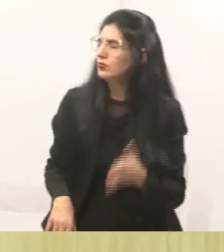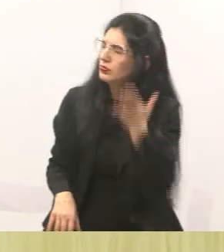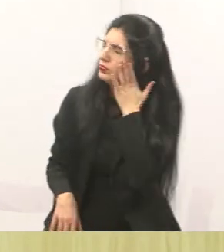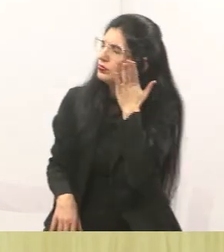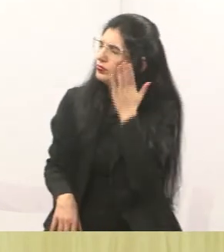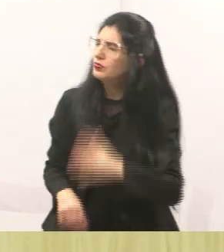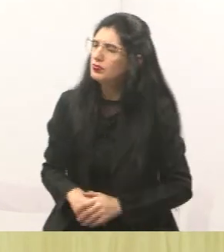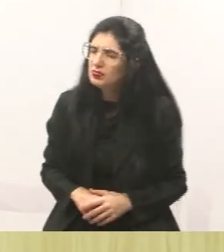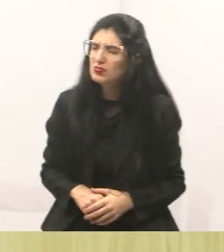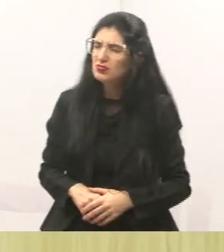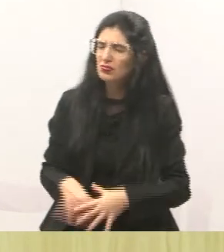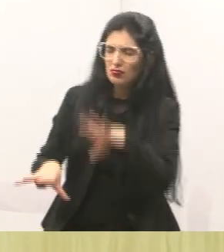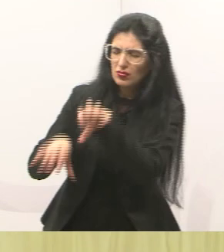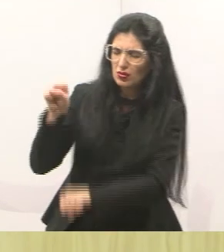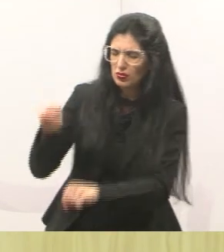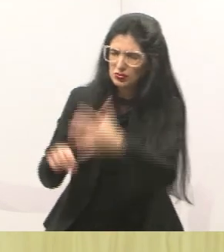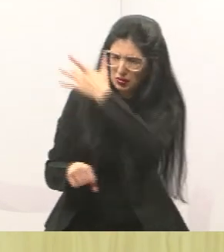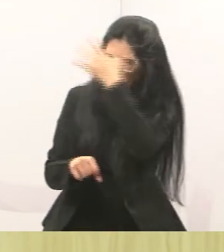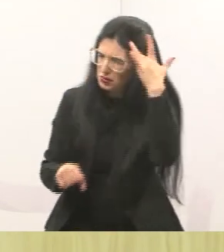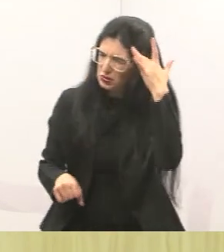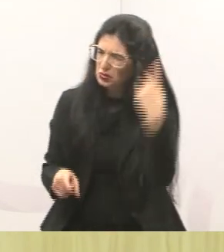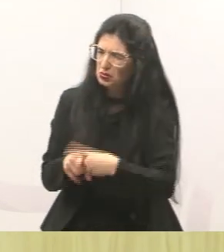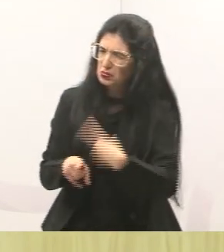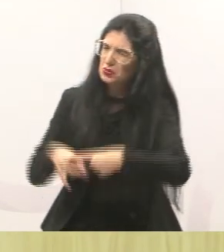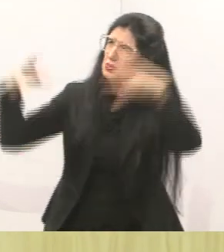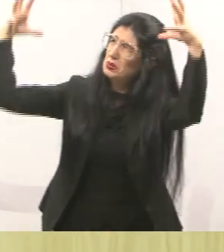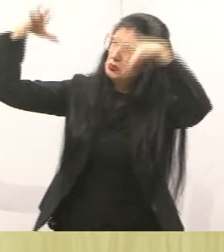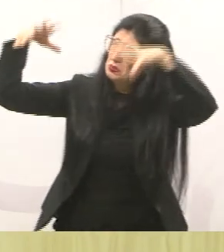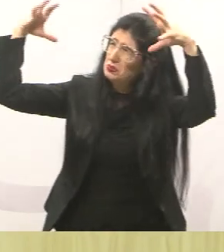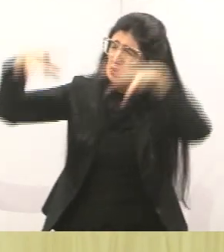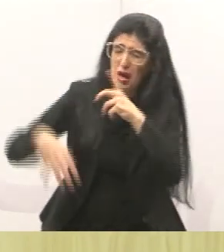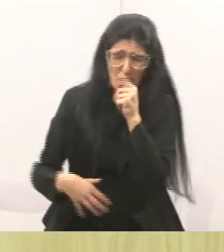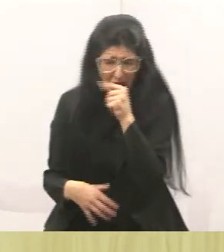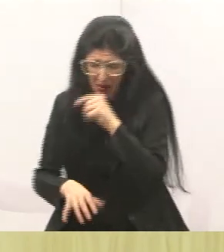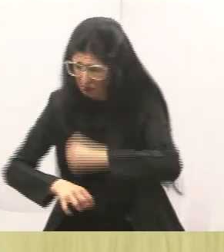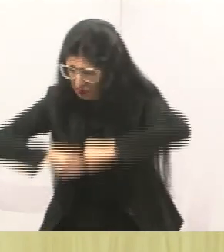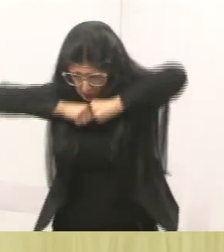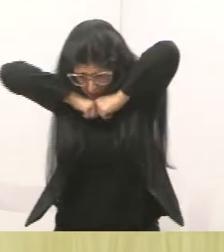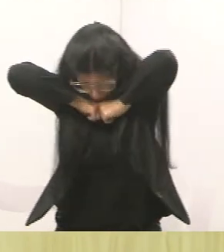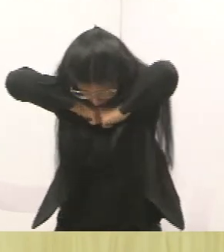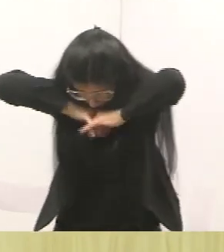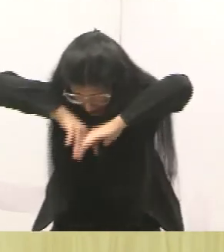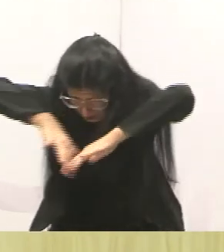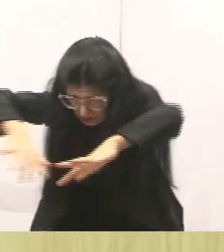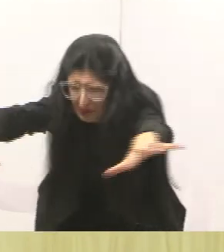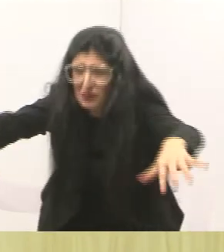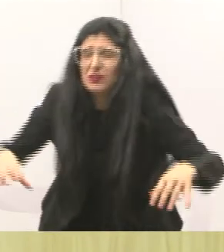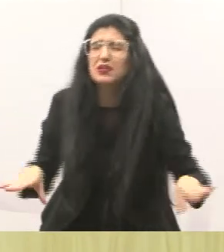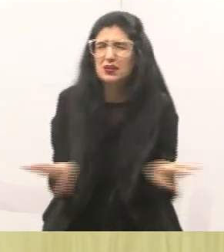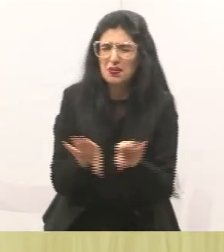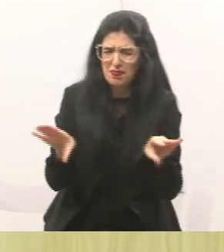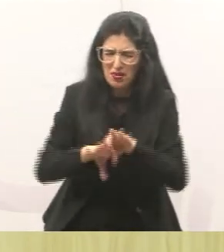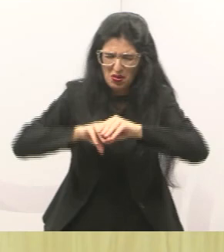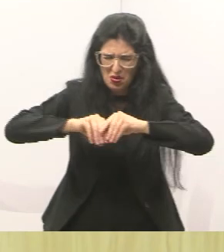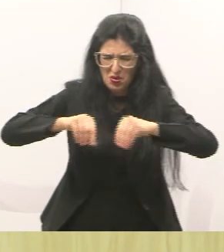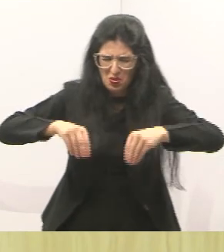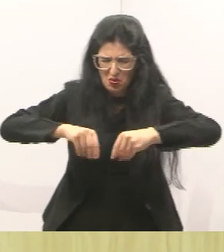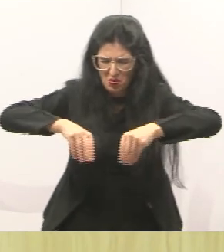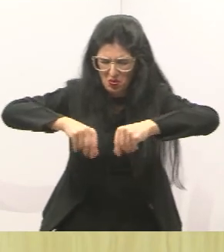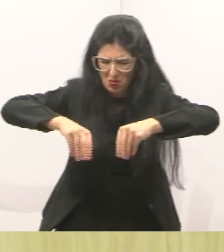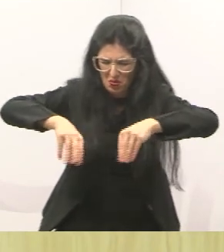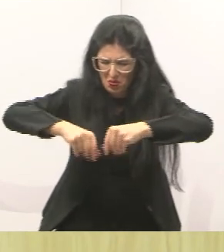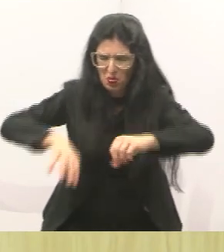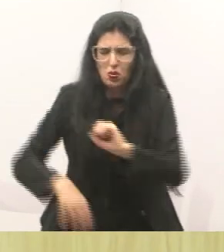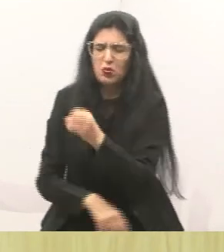aborrecimentos causados aos moradores pelo grande volume de água e terras que descem da rua Francisco Teodoro e adentram na rua 8